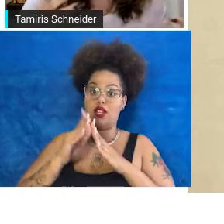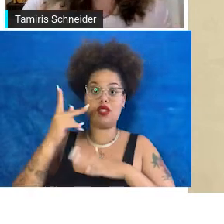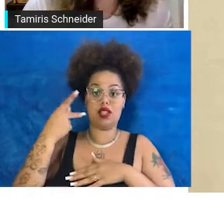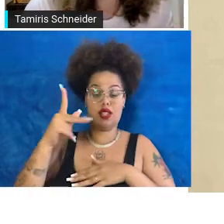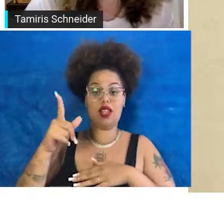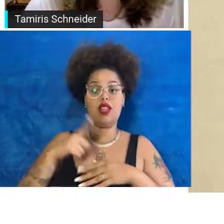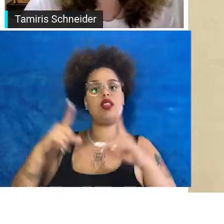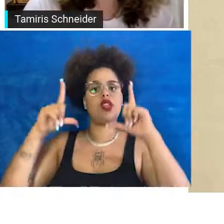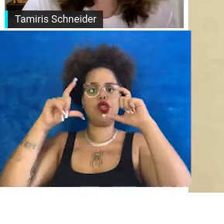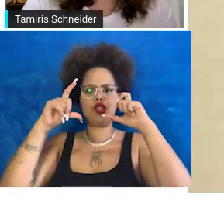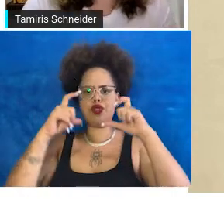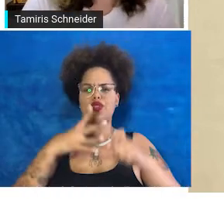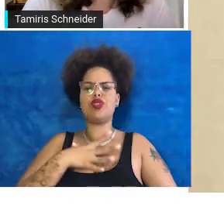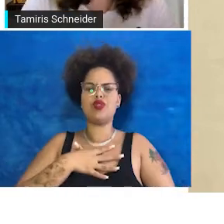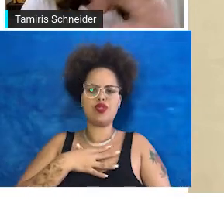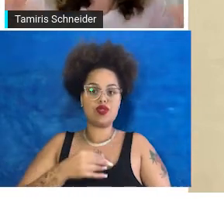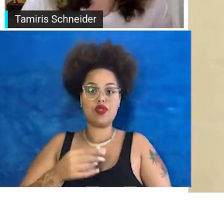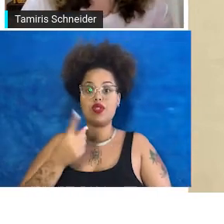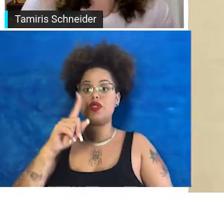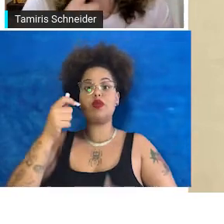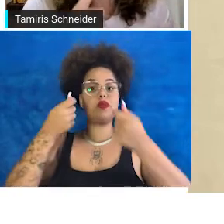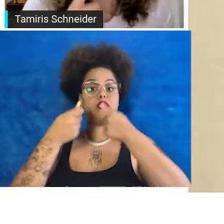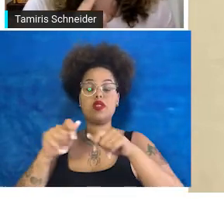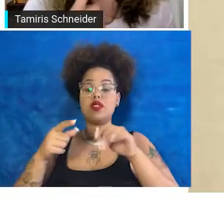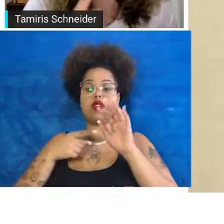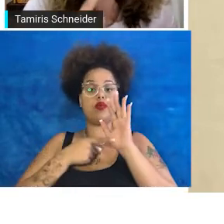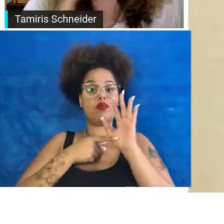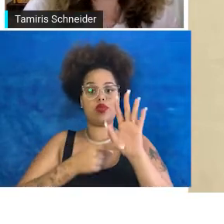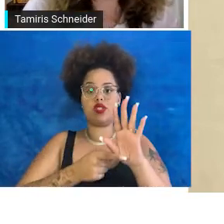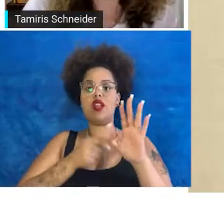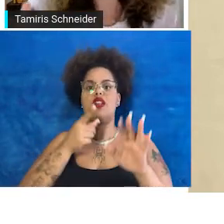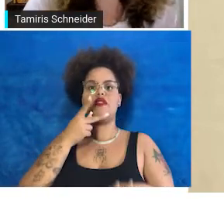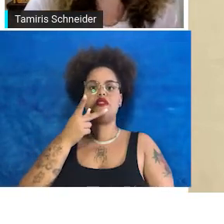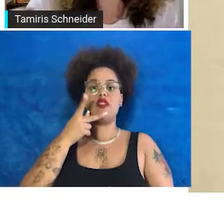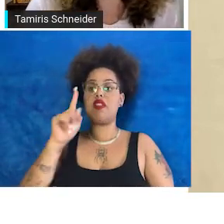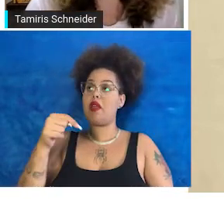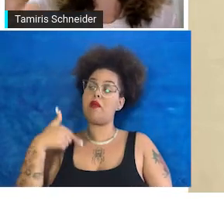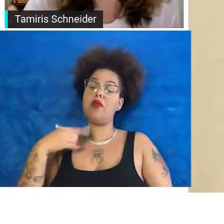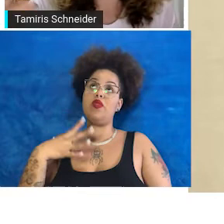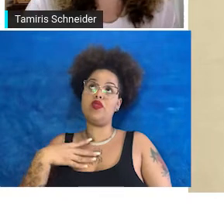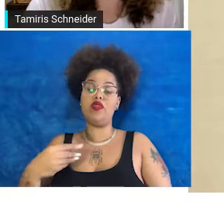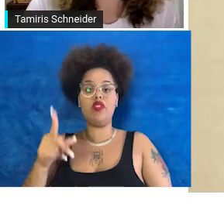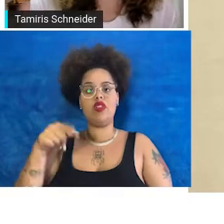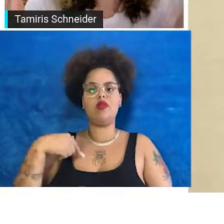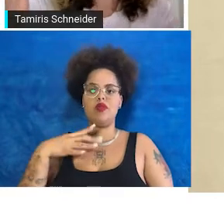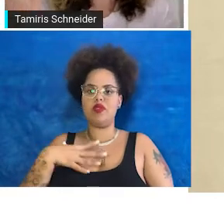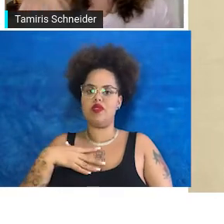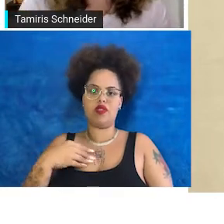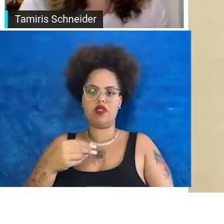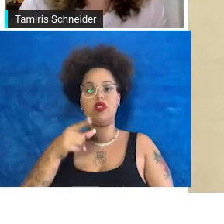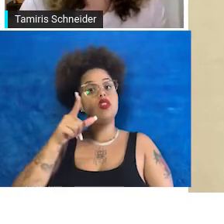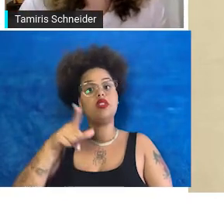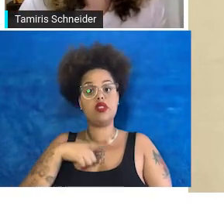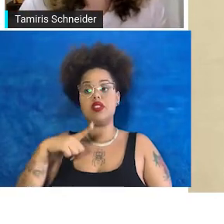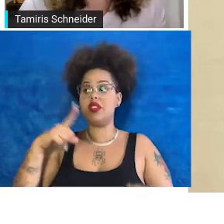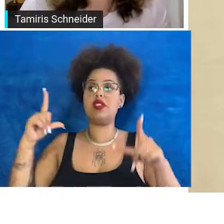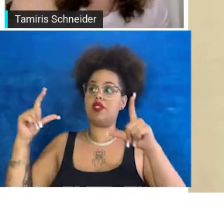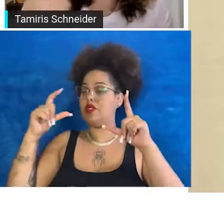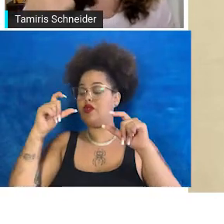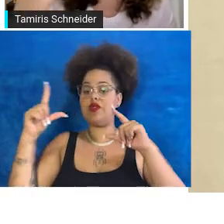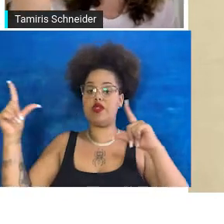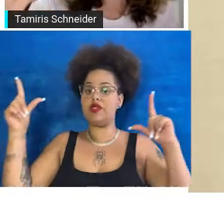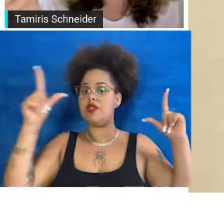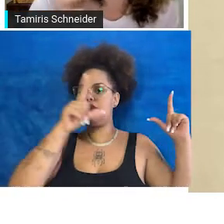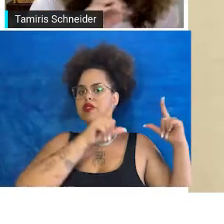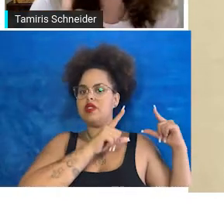tem fotos dos filhos, você não precisa mostrar ela falando, esse é meu filho, fulano de tal. Você tem fotos que demonstram ali,